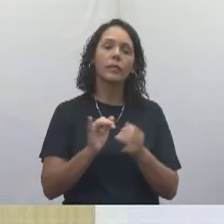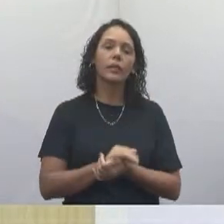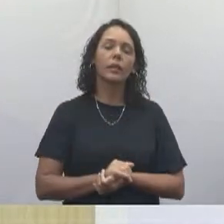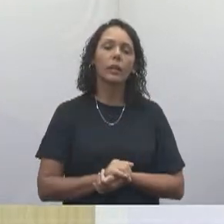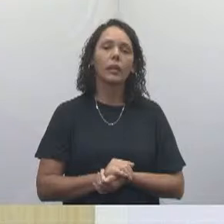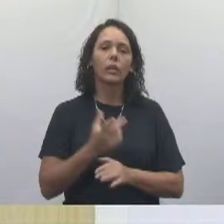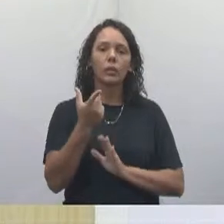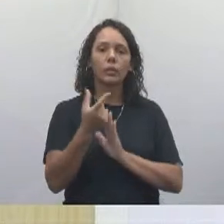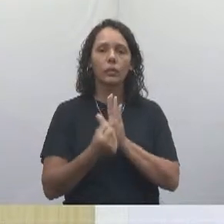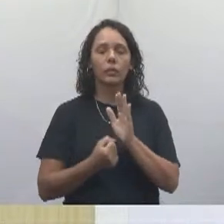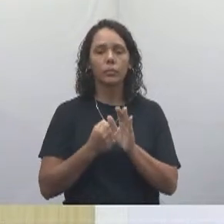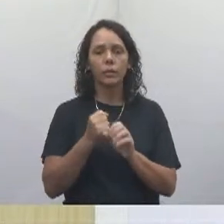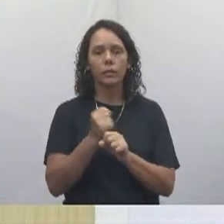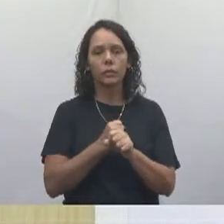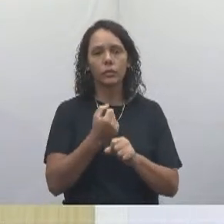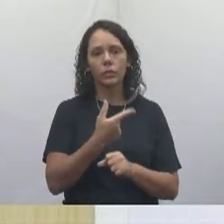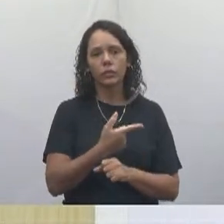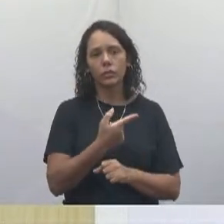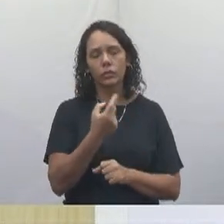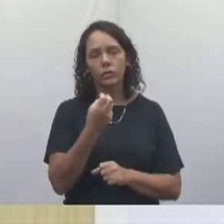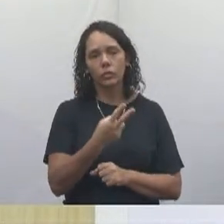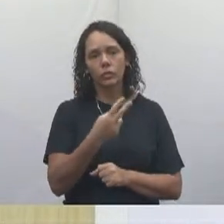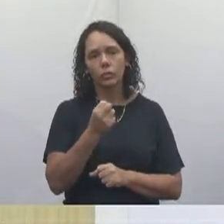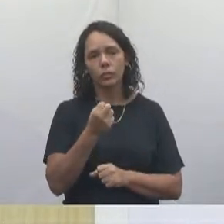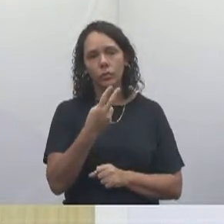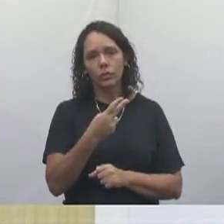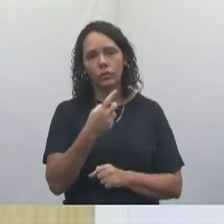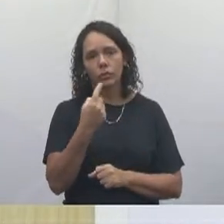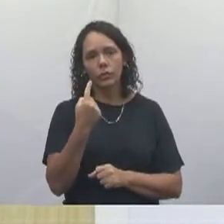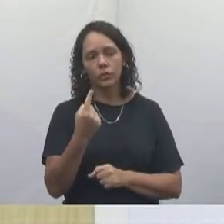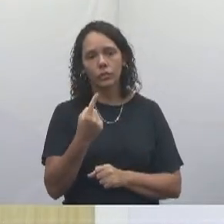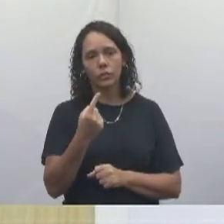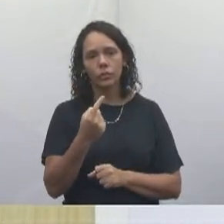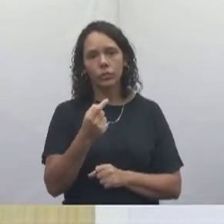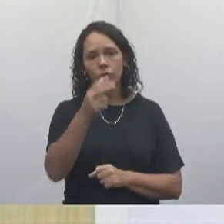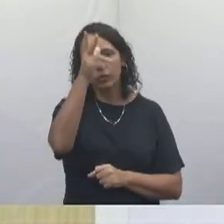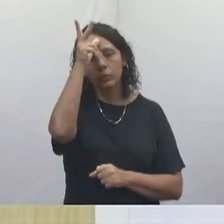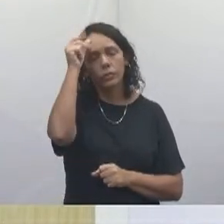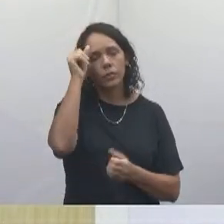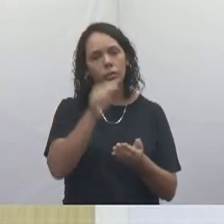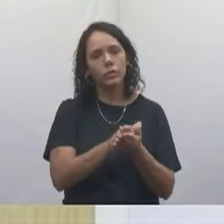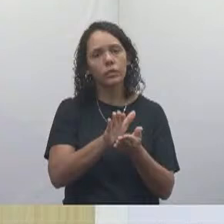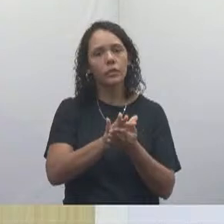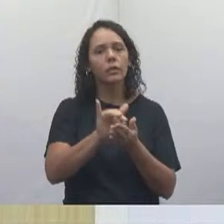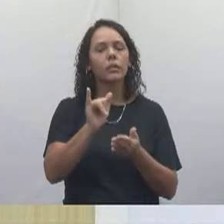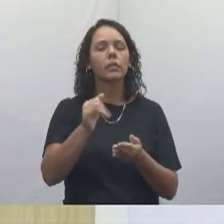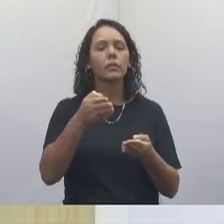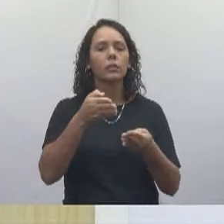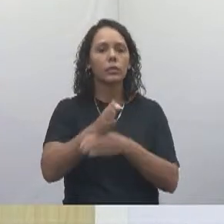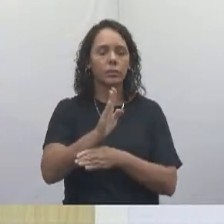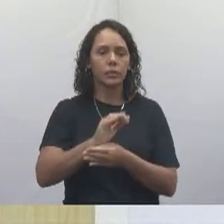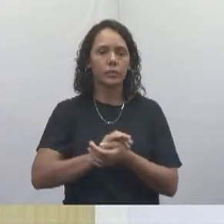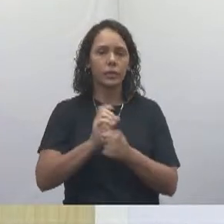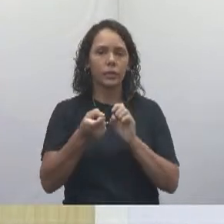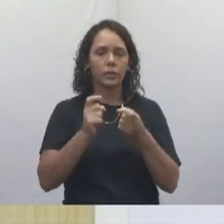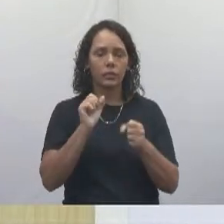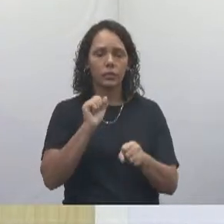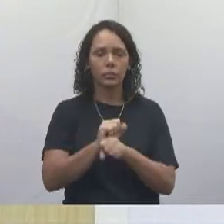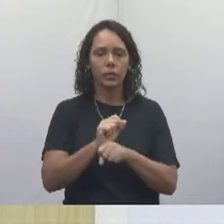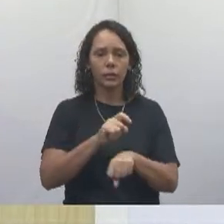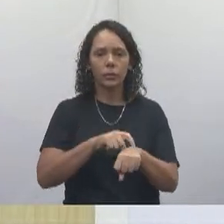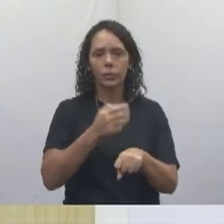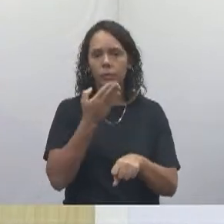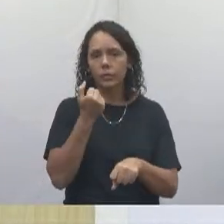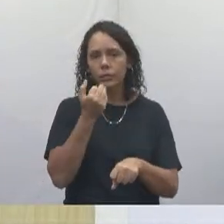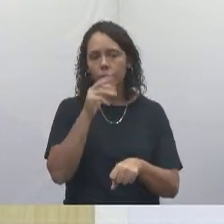exercício 2021 da Prefeitura Municipal de Jacareí foram aprovadas. Suspendo a sessão para o nosso